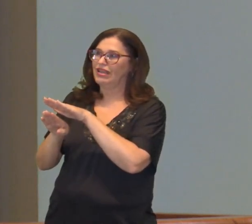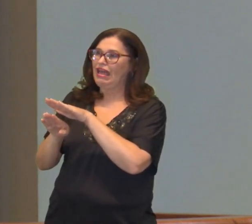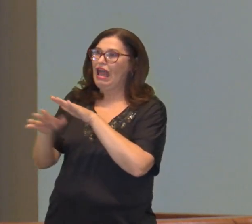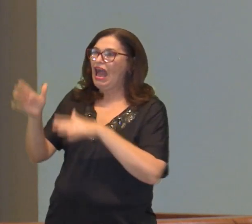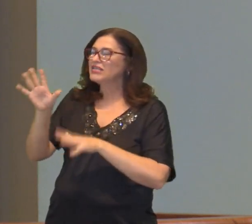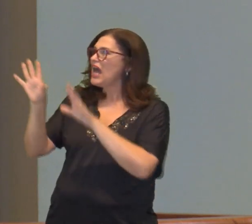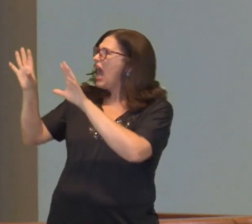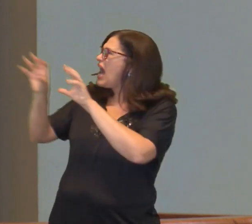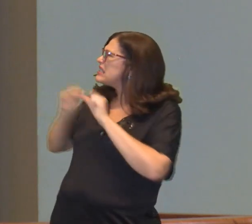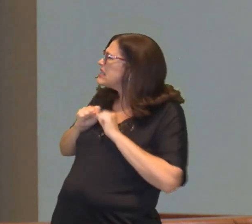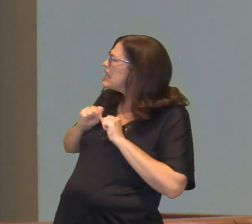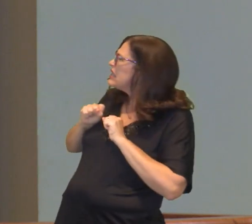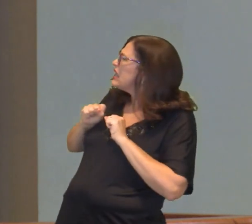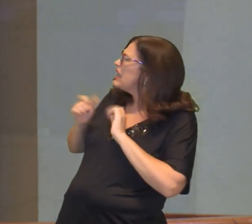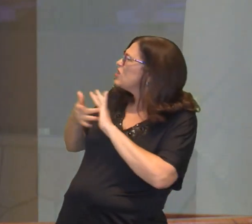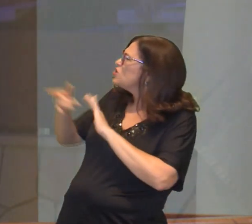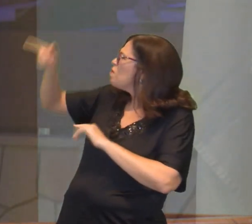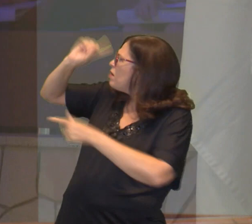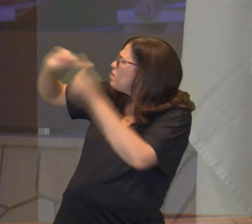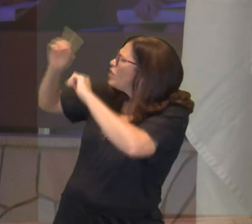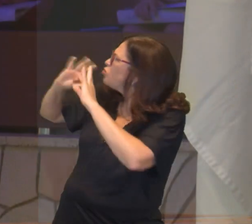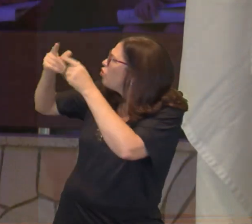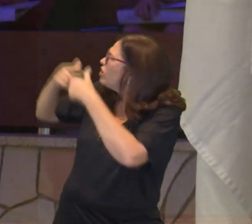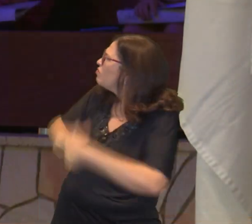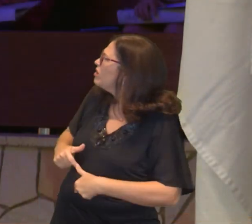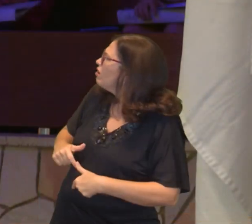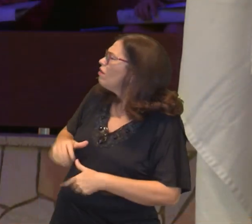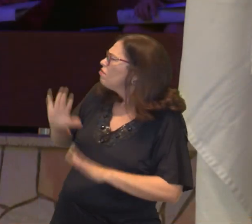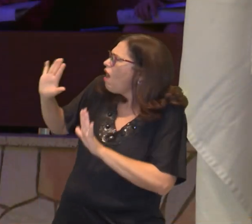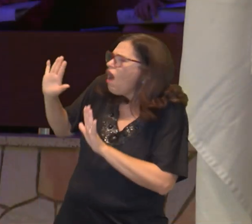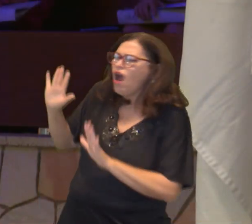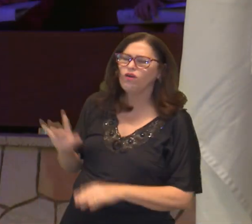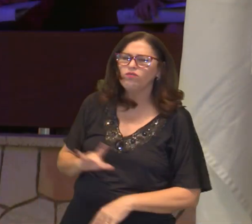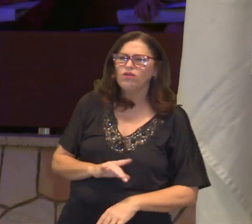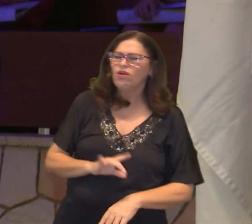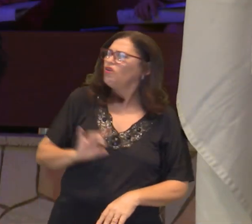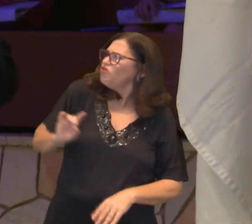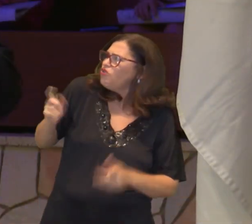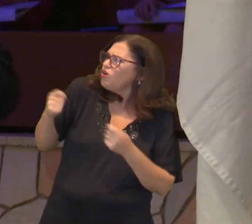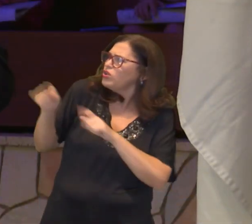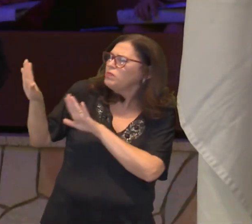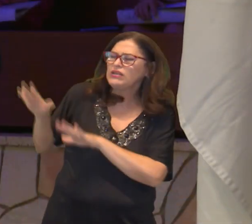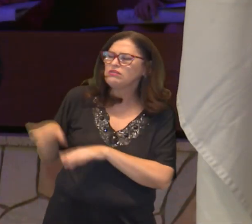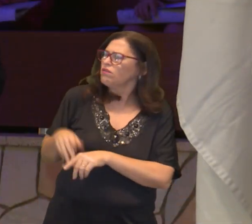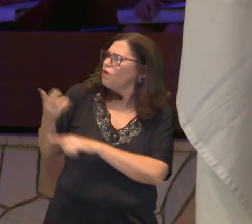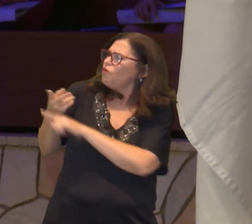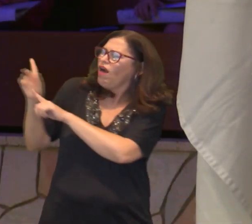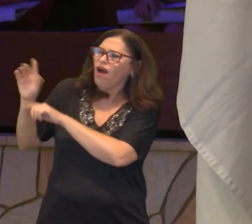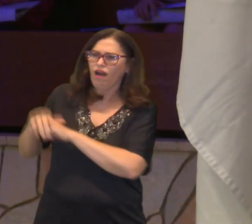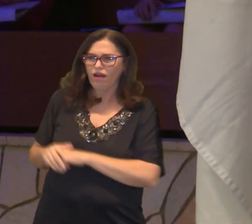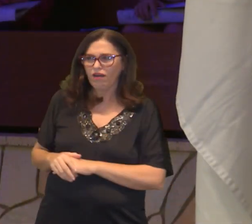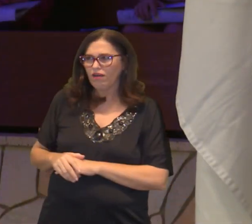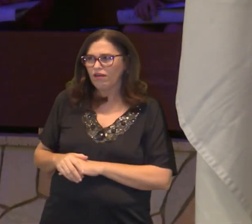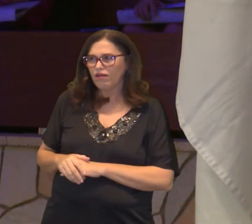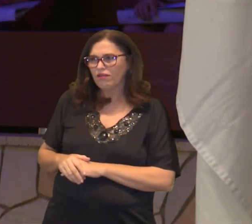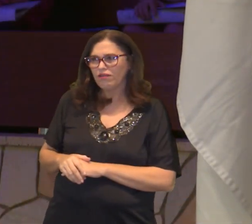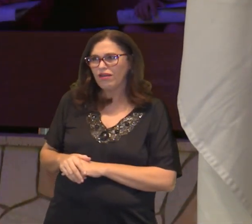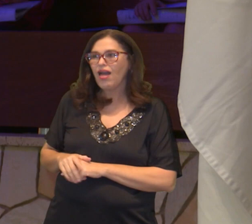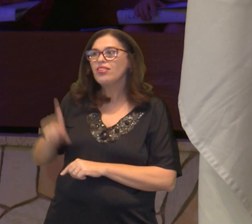e mande na sua vida. Ele se esquece de que o Deus que ama é também o Deus que